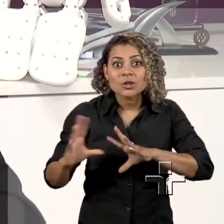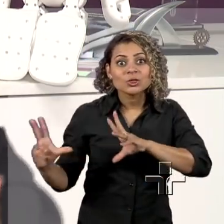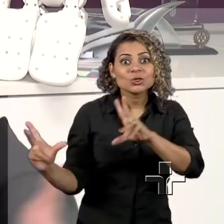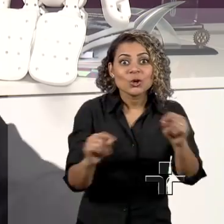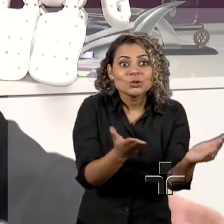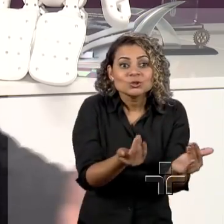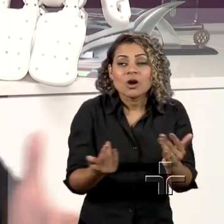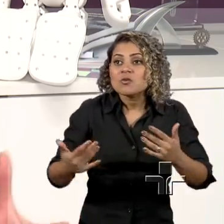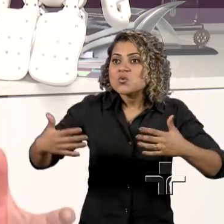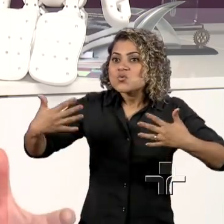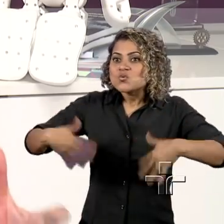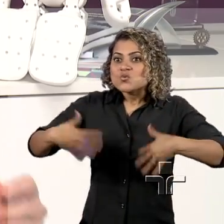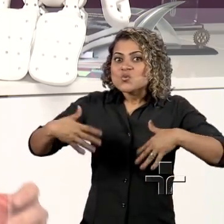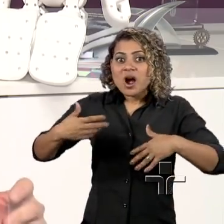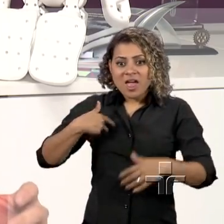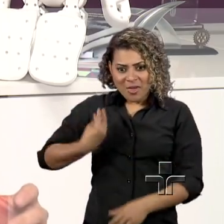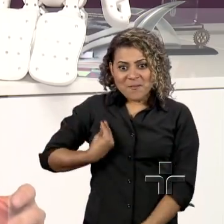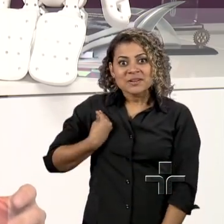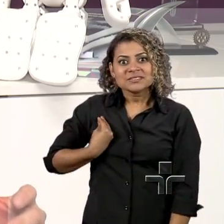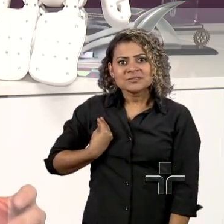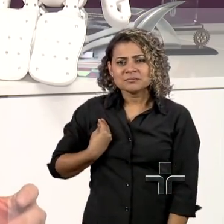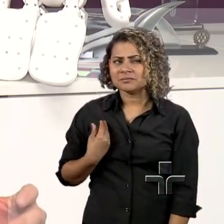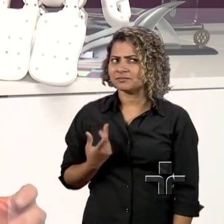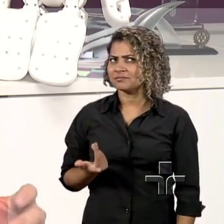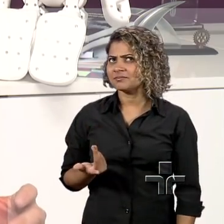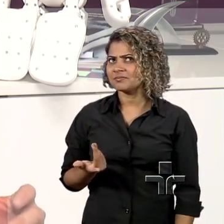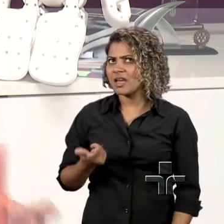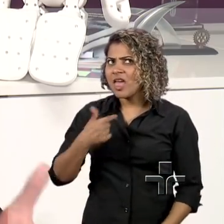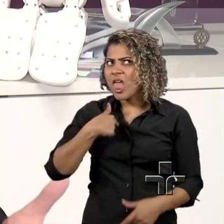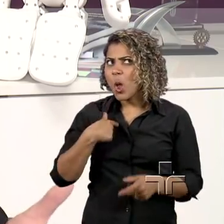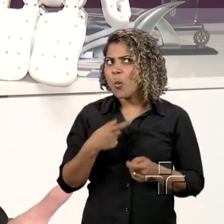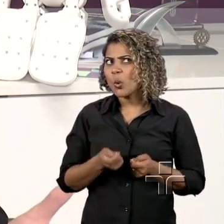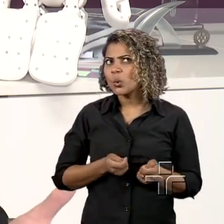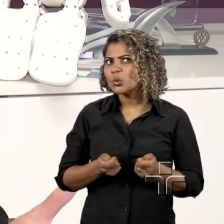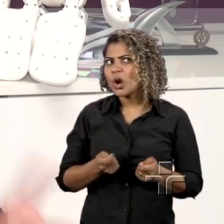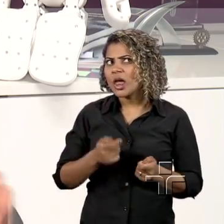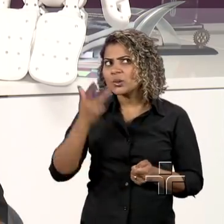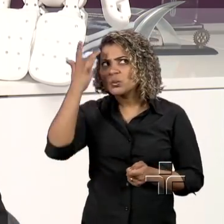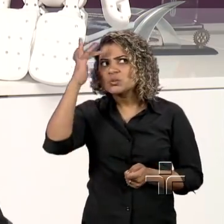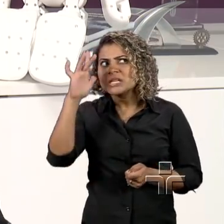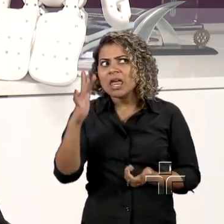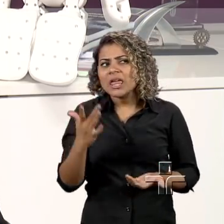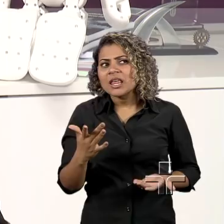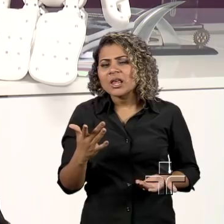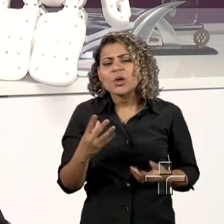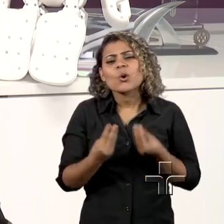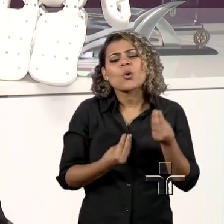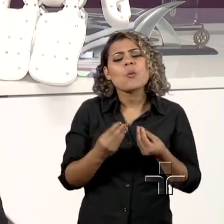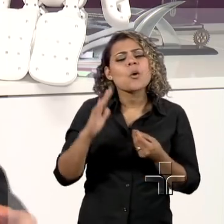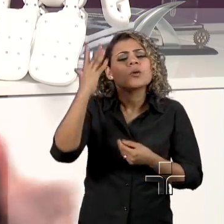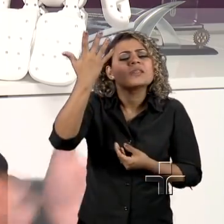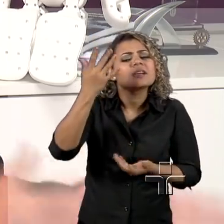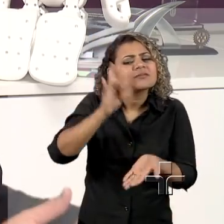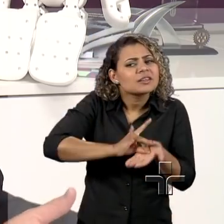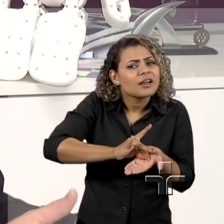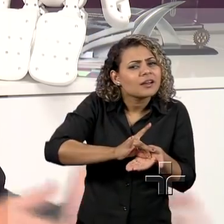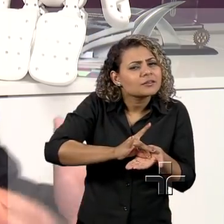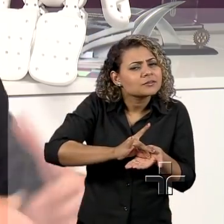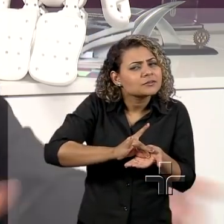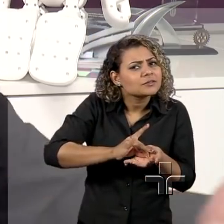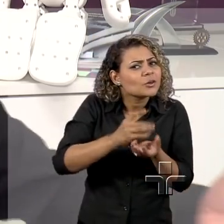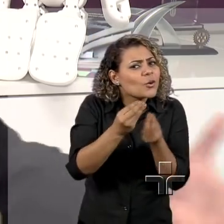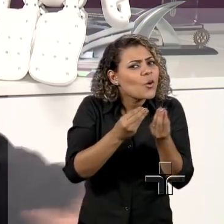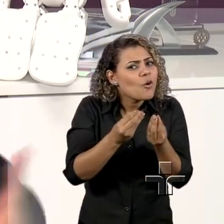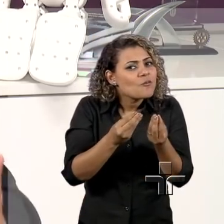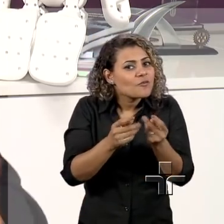centro ali da discussão, poxa, mas será que eu estou sendo manipulado e não sei? Como é que isso funciona? Resolver isso